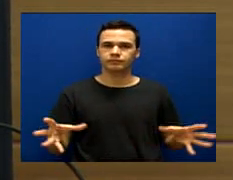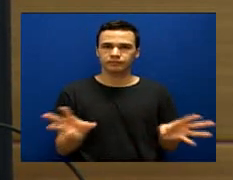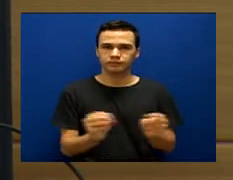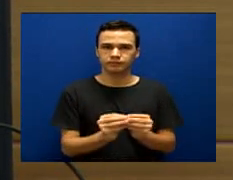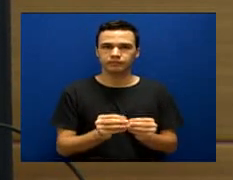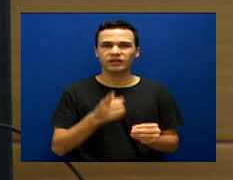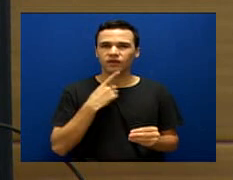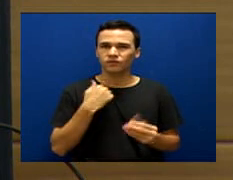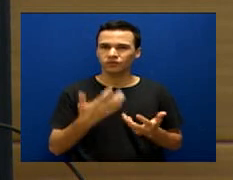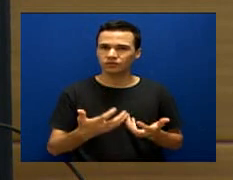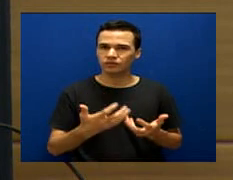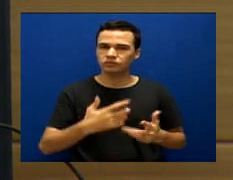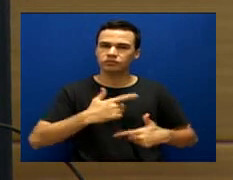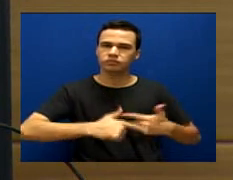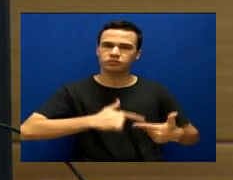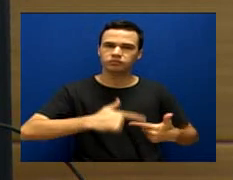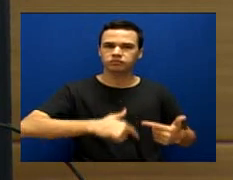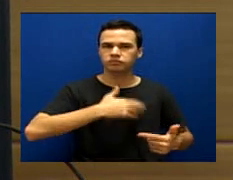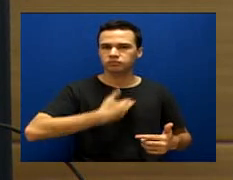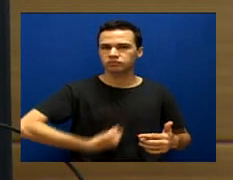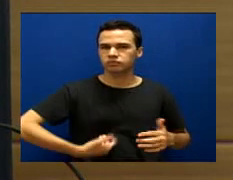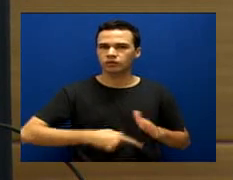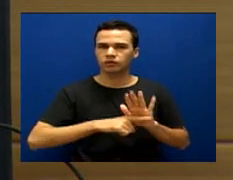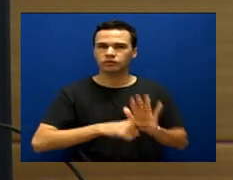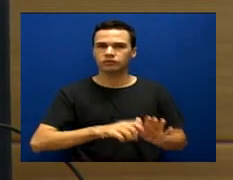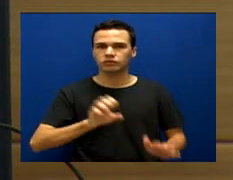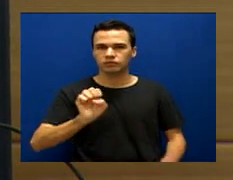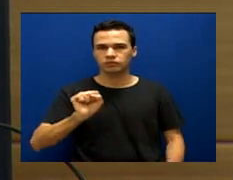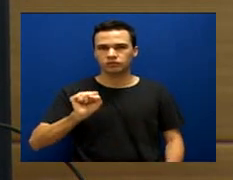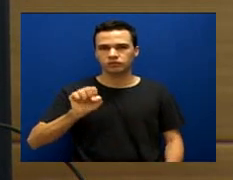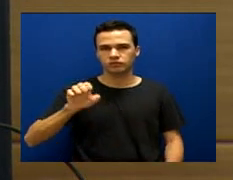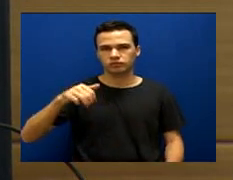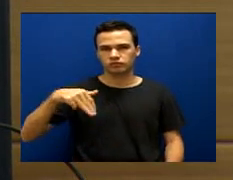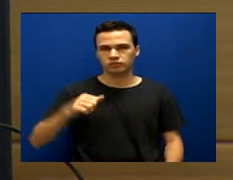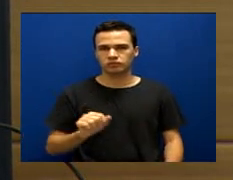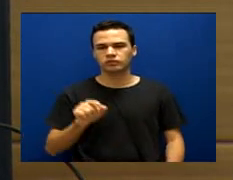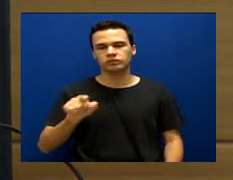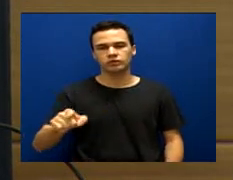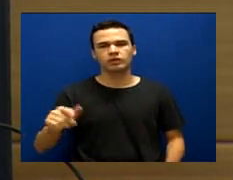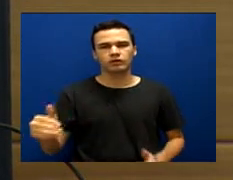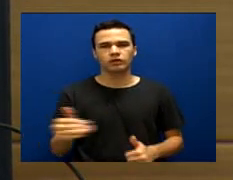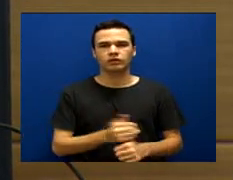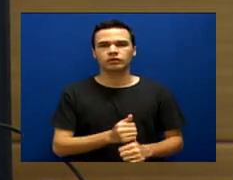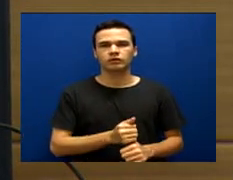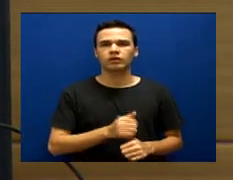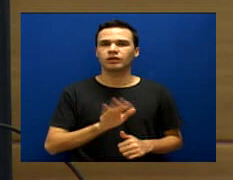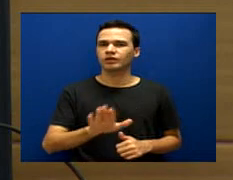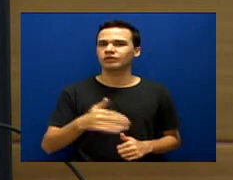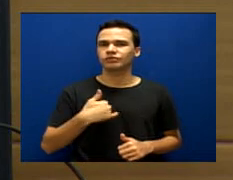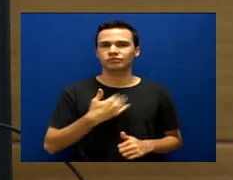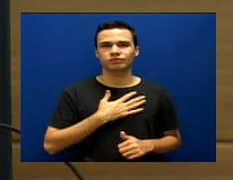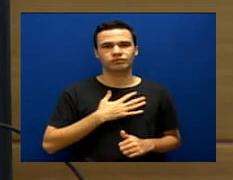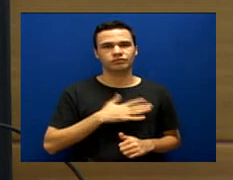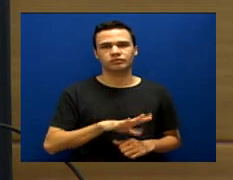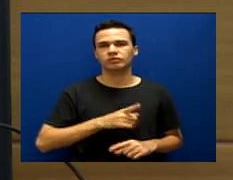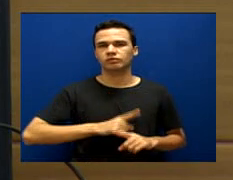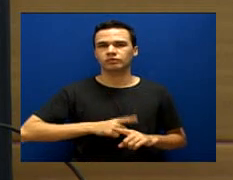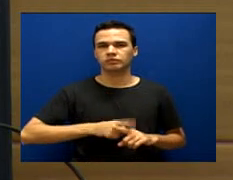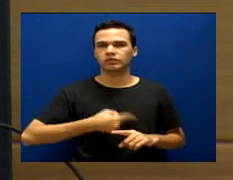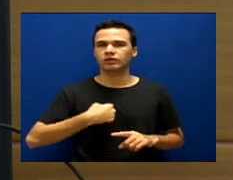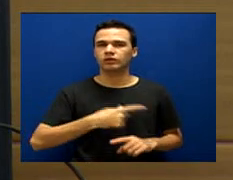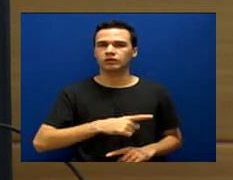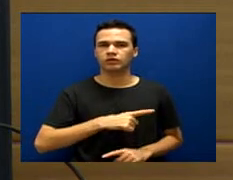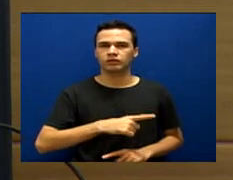uma vontade política de a SEMA assumir. Eu me sinto à vontade, porque o que eu mais